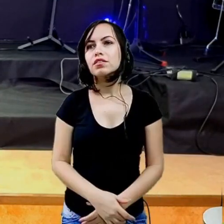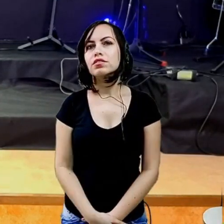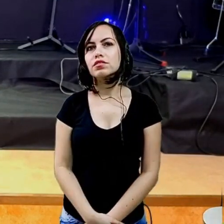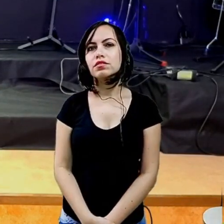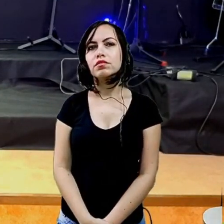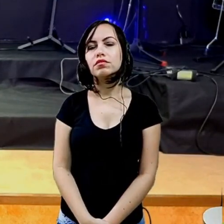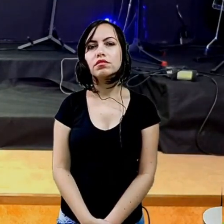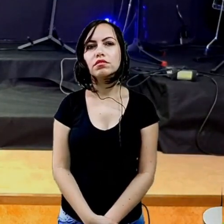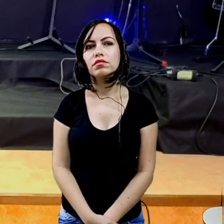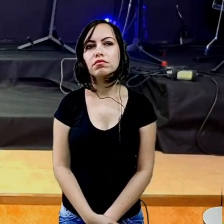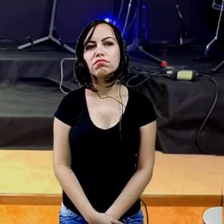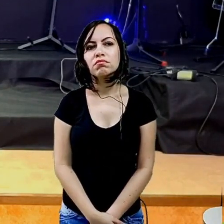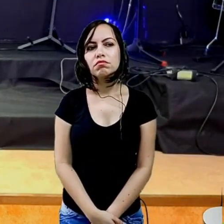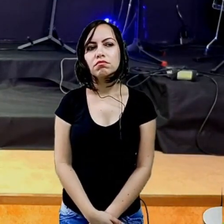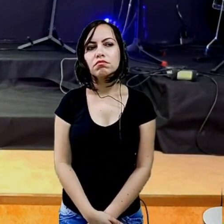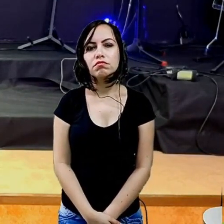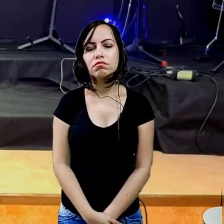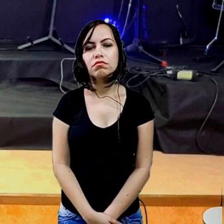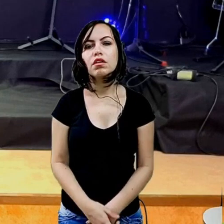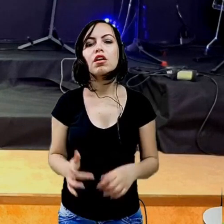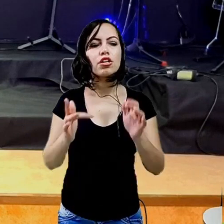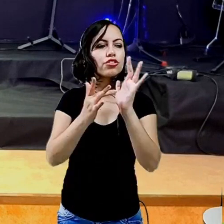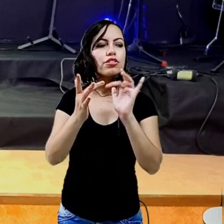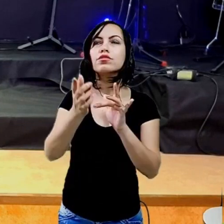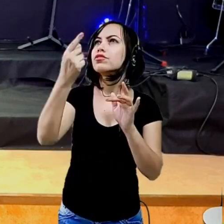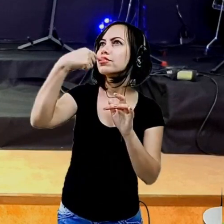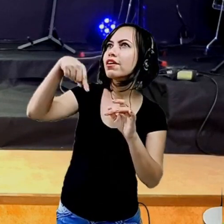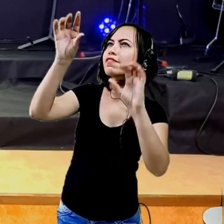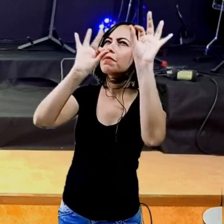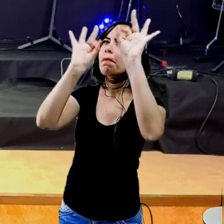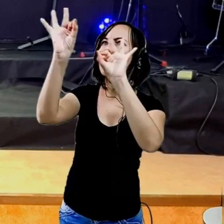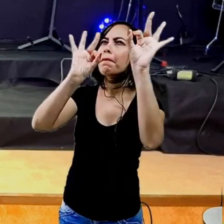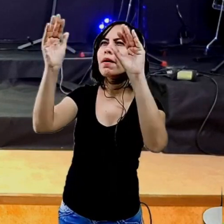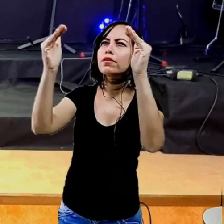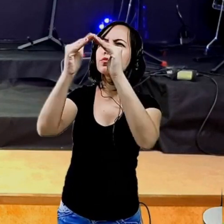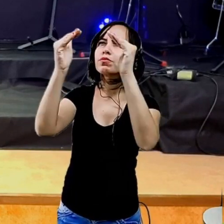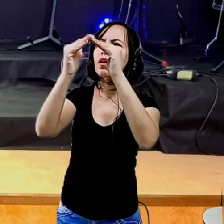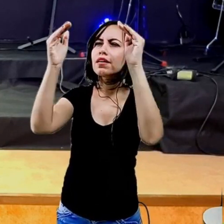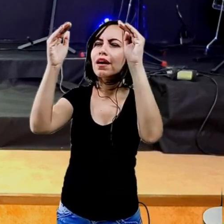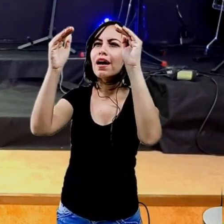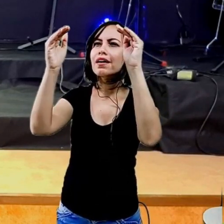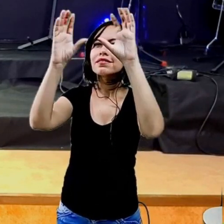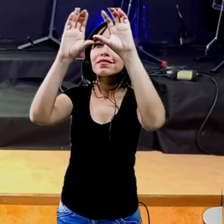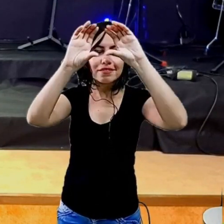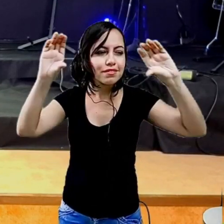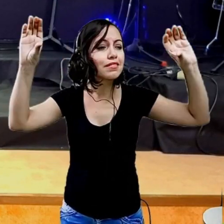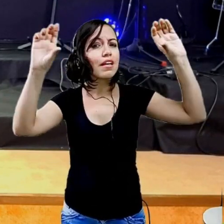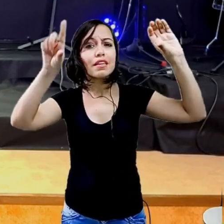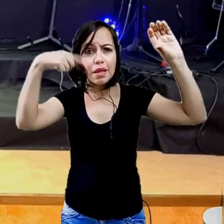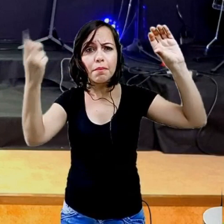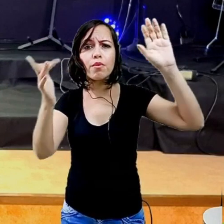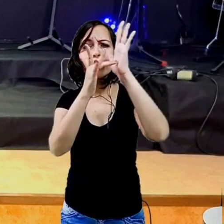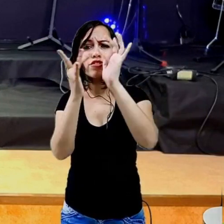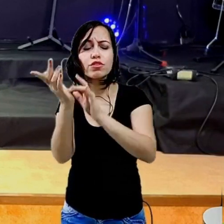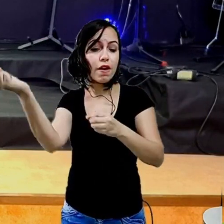estava indo preparar-lhe um lar celeste e retornará para levá-los consigo, para